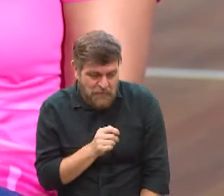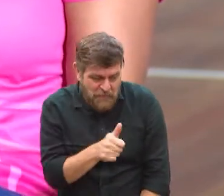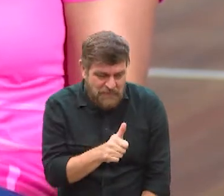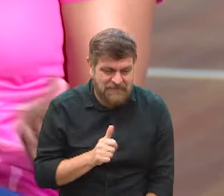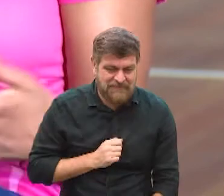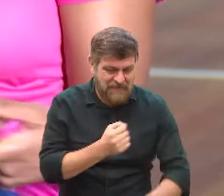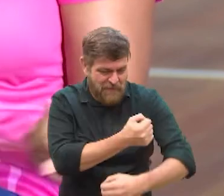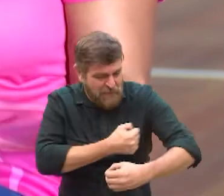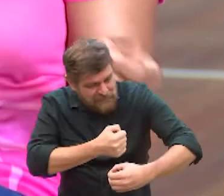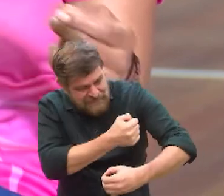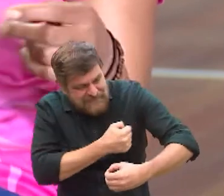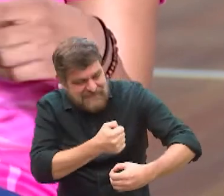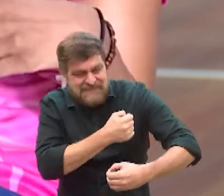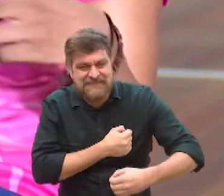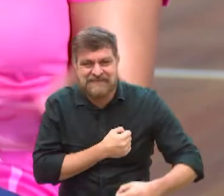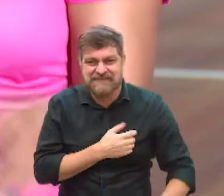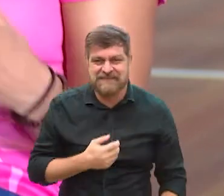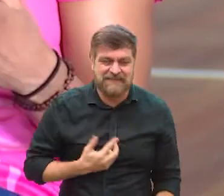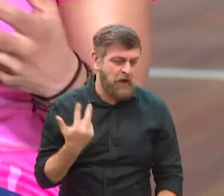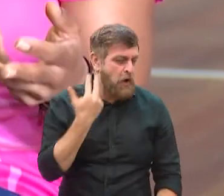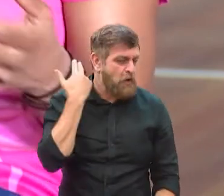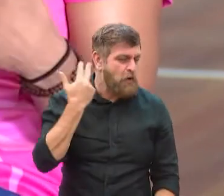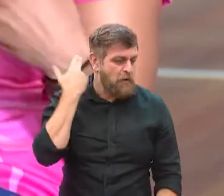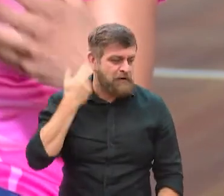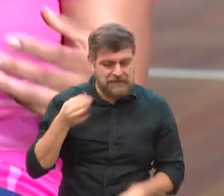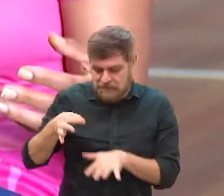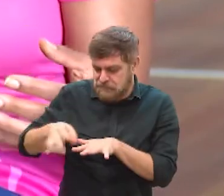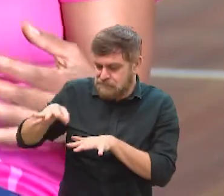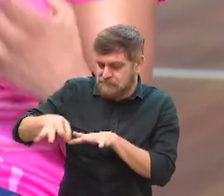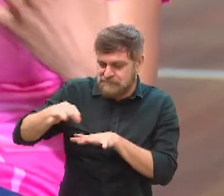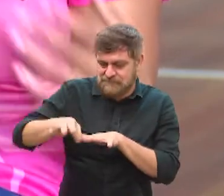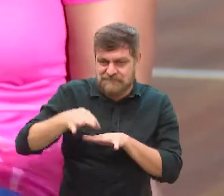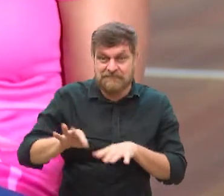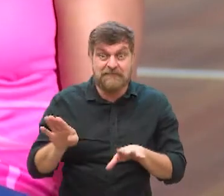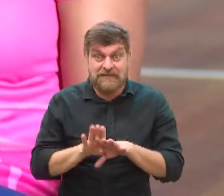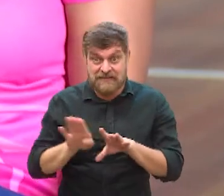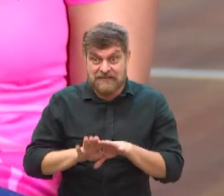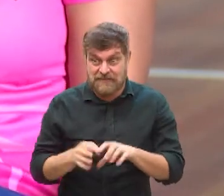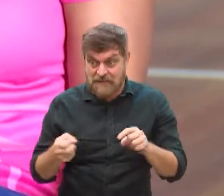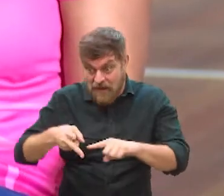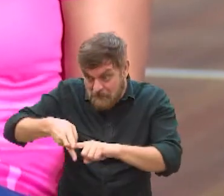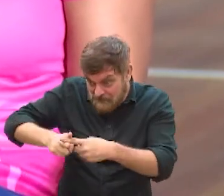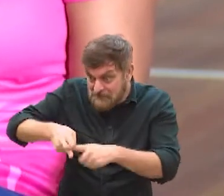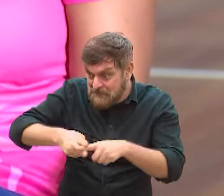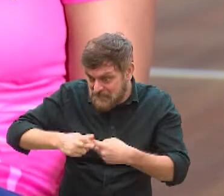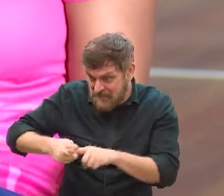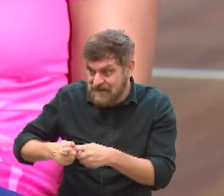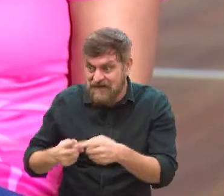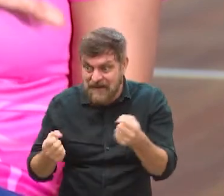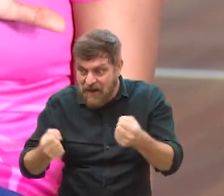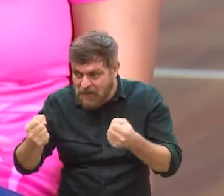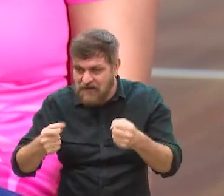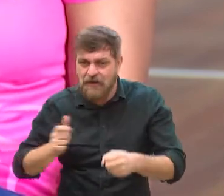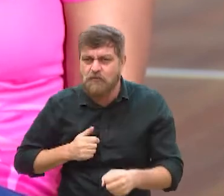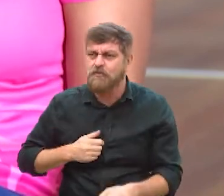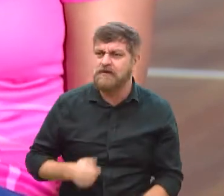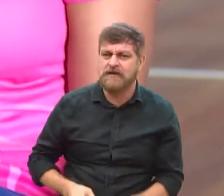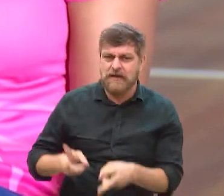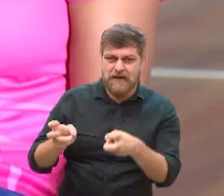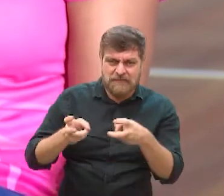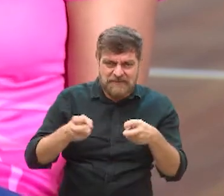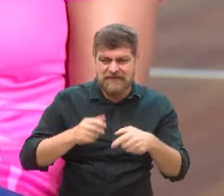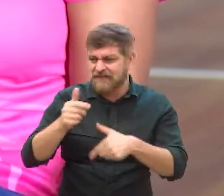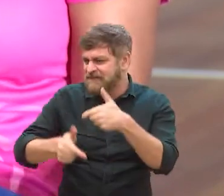Procuro ser cozinheira, cabeleireira, esteticista, mecânica, até mecânica. Lá em casa eu faço